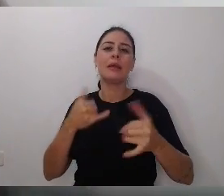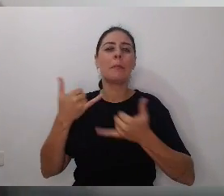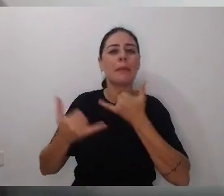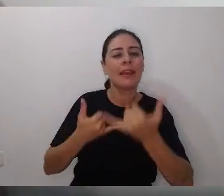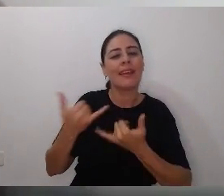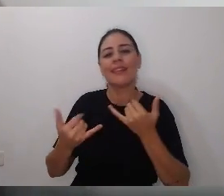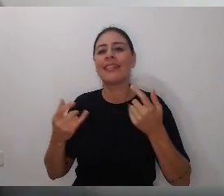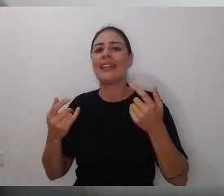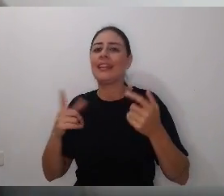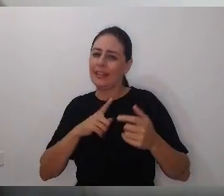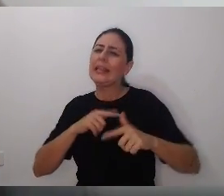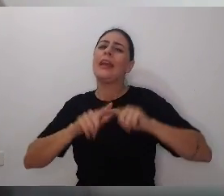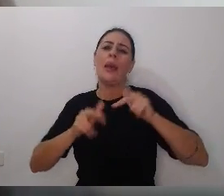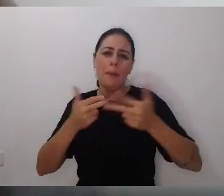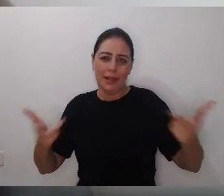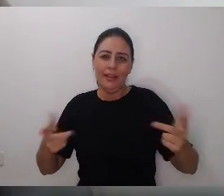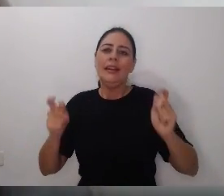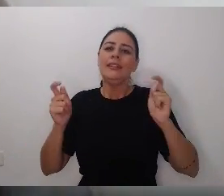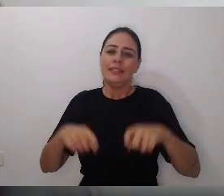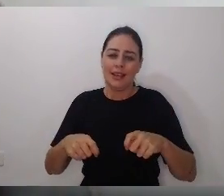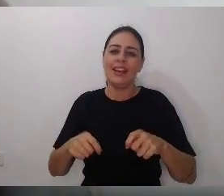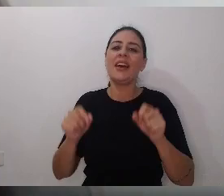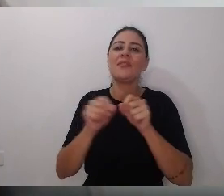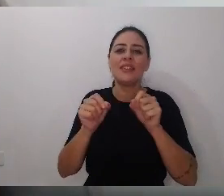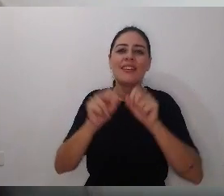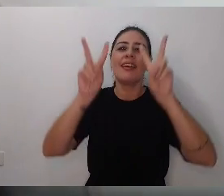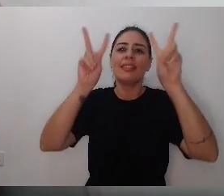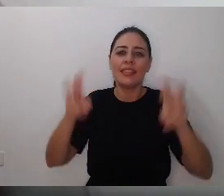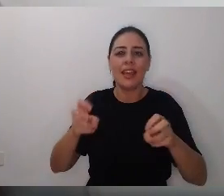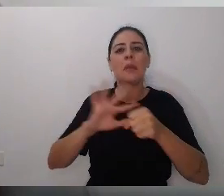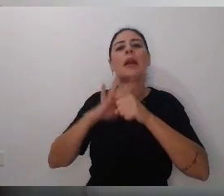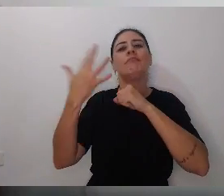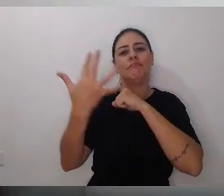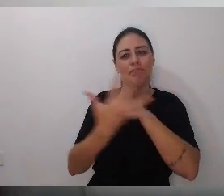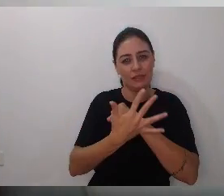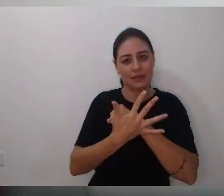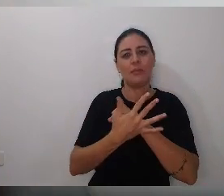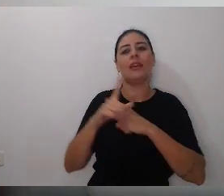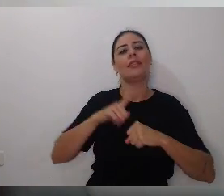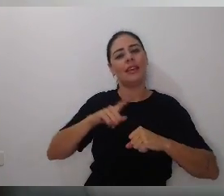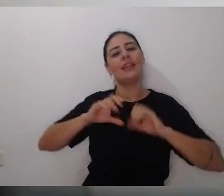conversar, sim, sobre o que está acontecendo. Numa linguagem que a criança entenda, né? Numa linguagem clara,